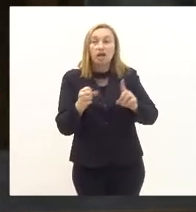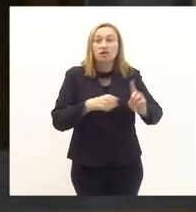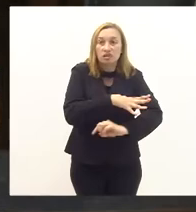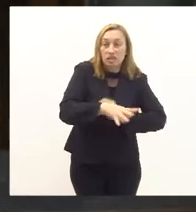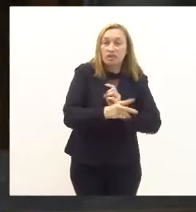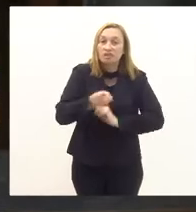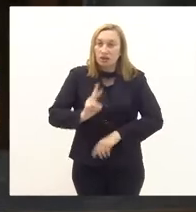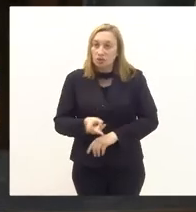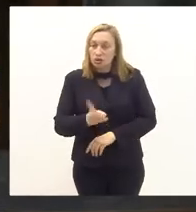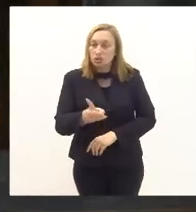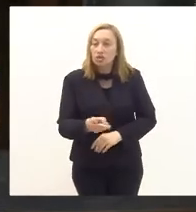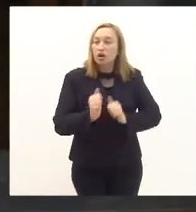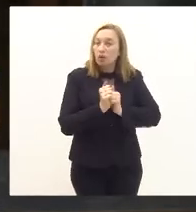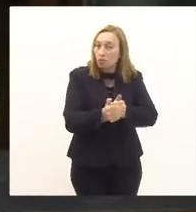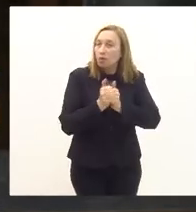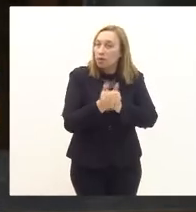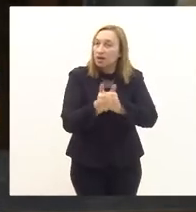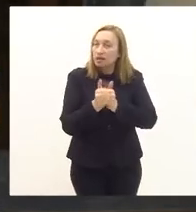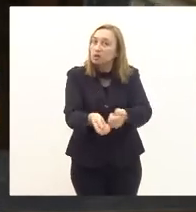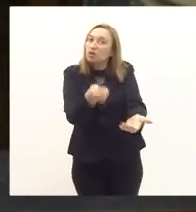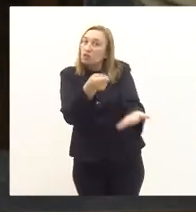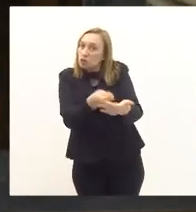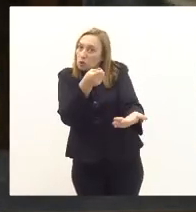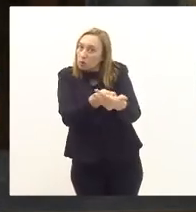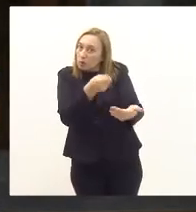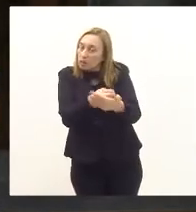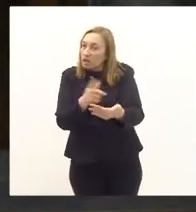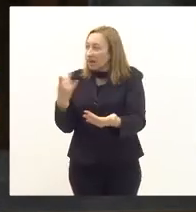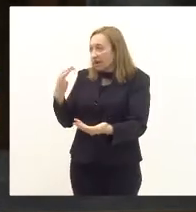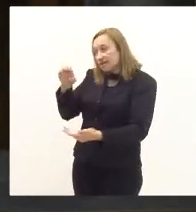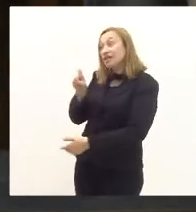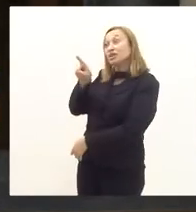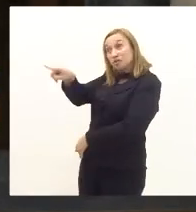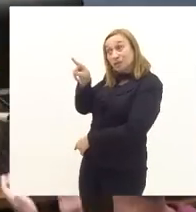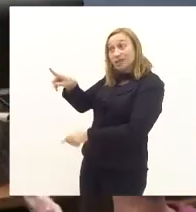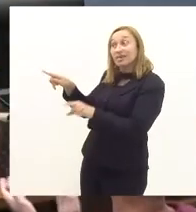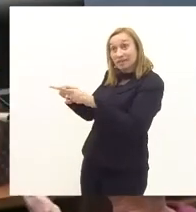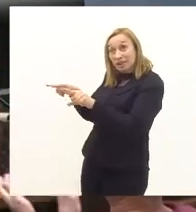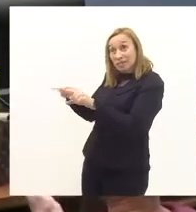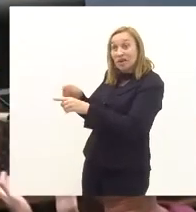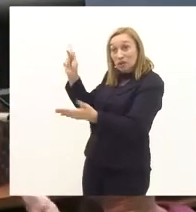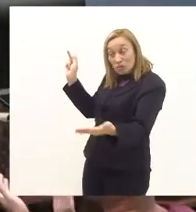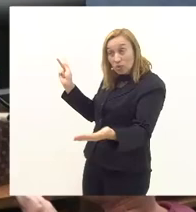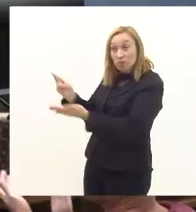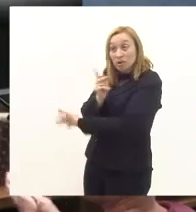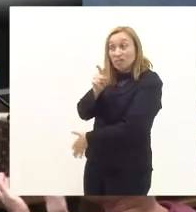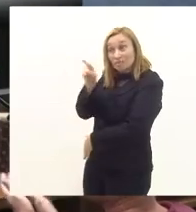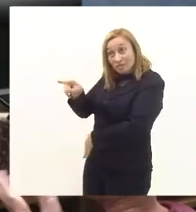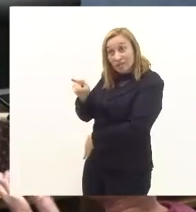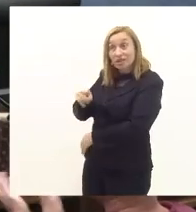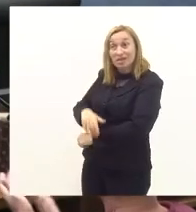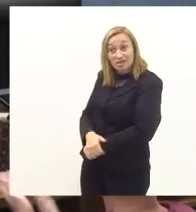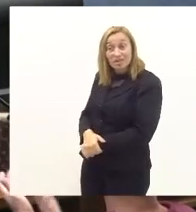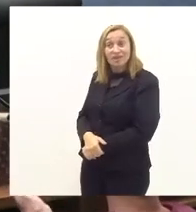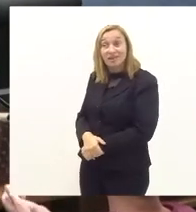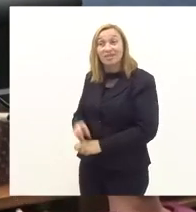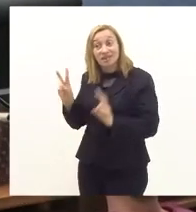vai continuar acompanhando e vai cobrar, viu, Hernani, de você, a execução dessa tarefa, tá?